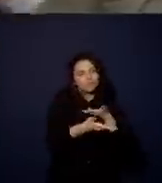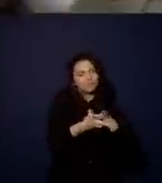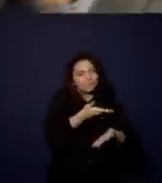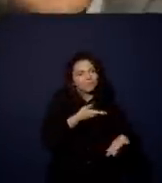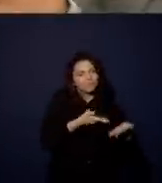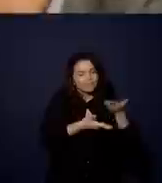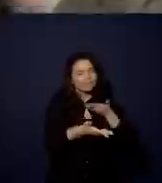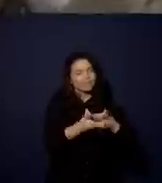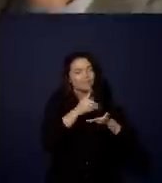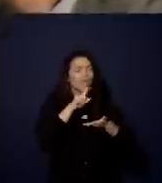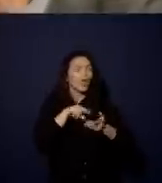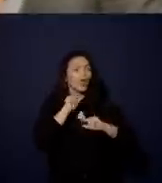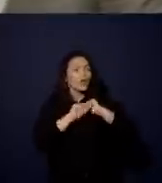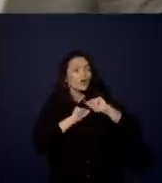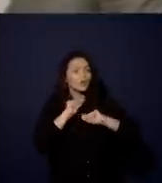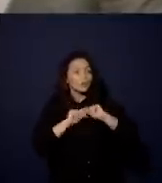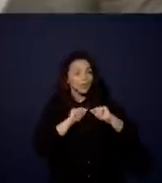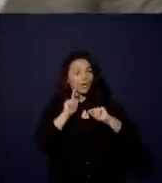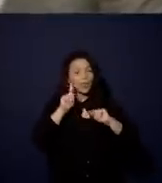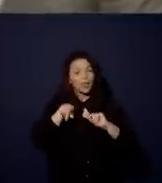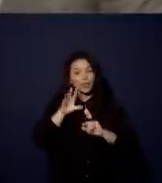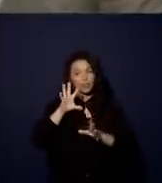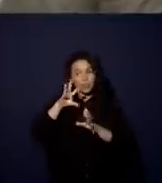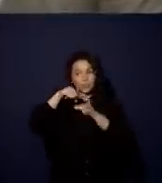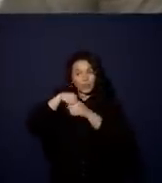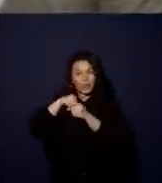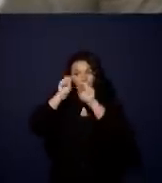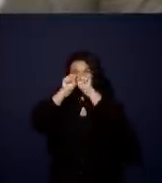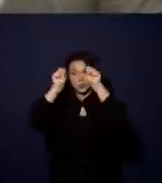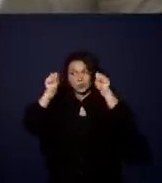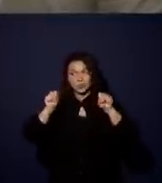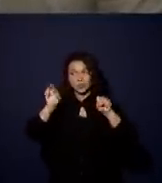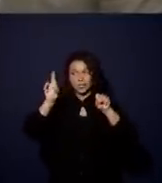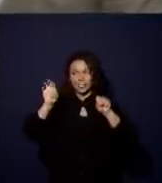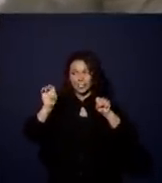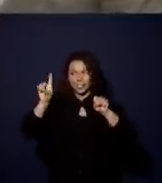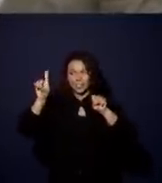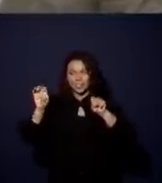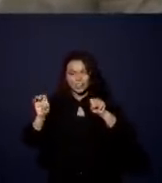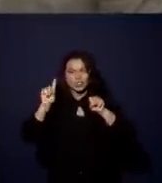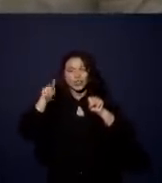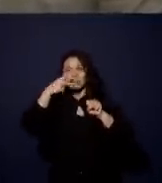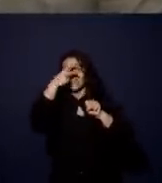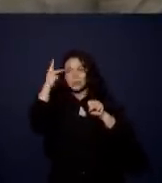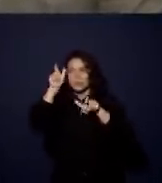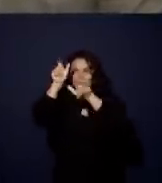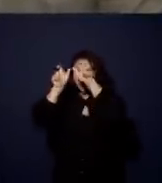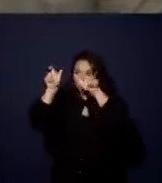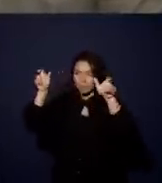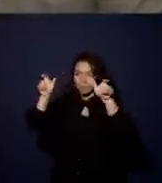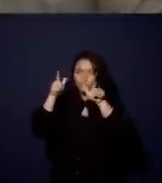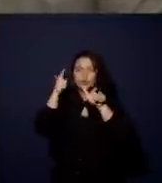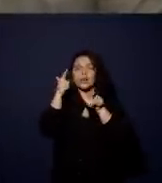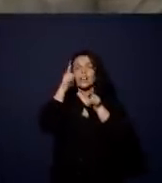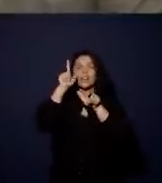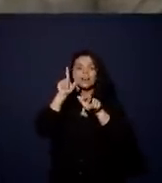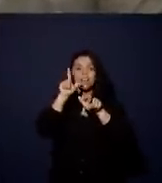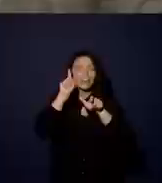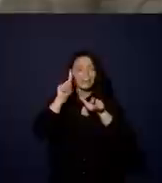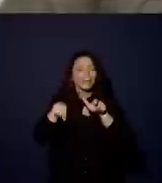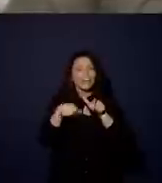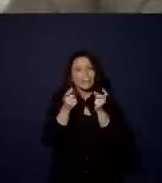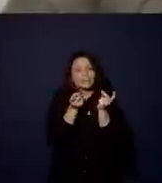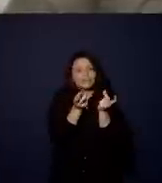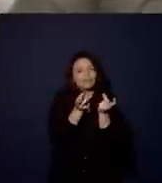de rede em que conforme players aí ganham uma certa escala é natural